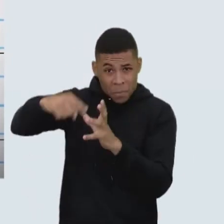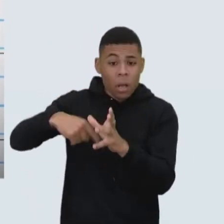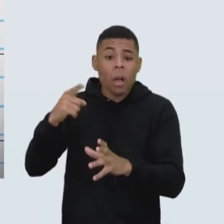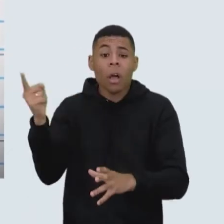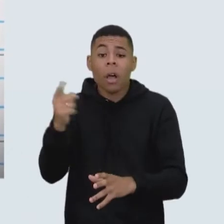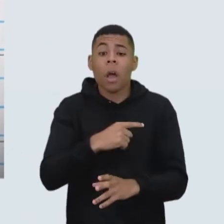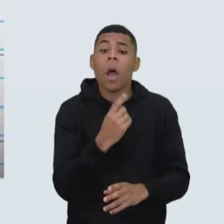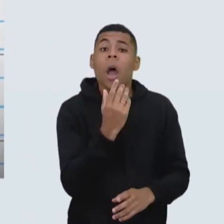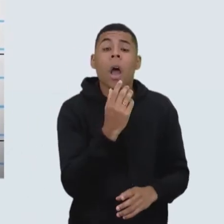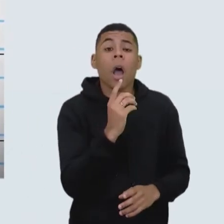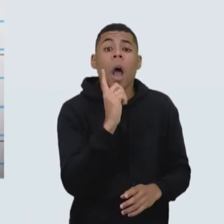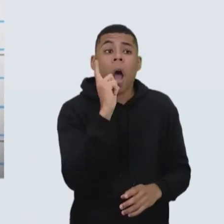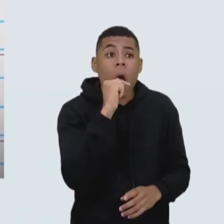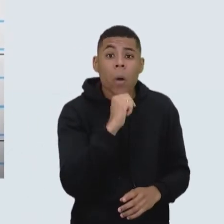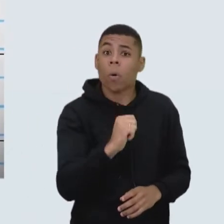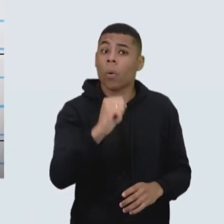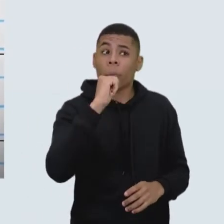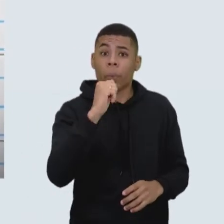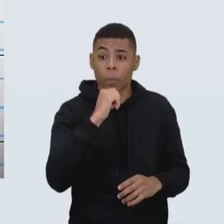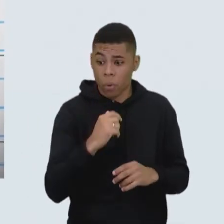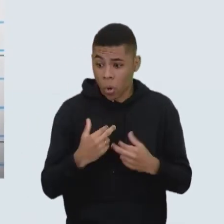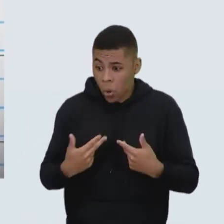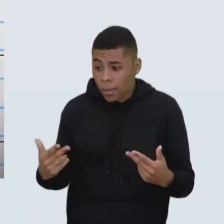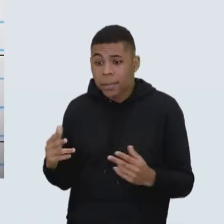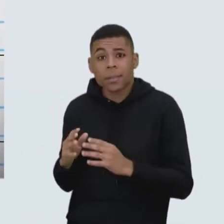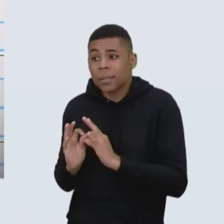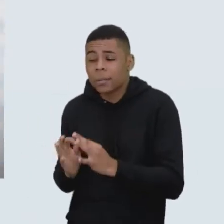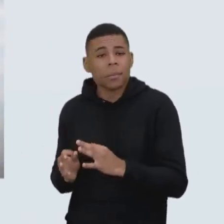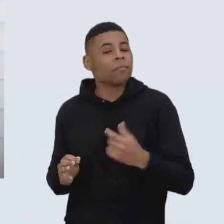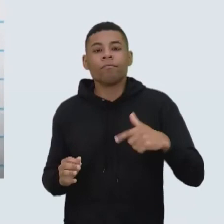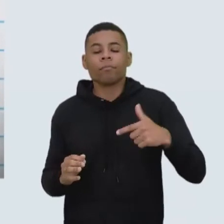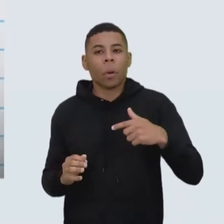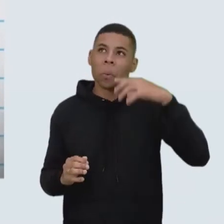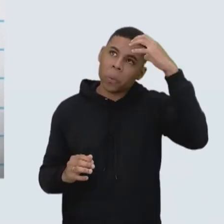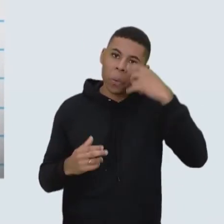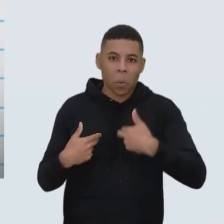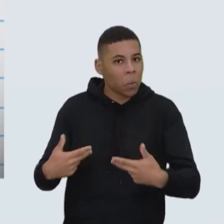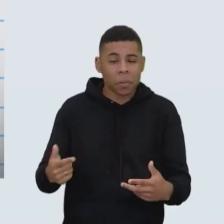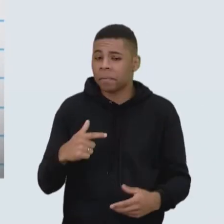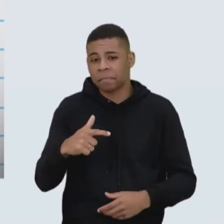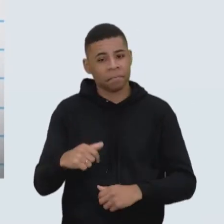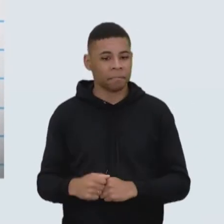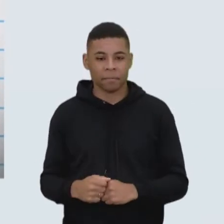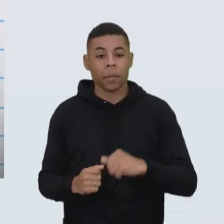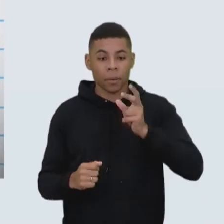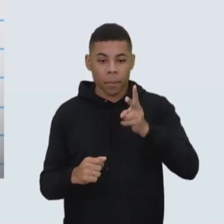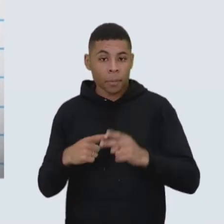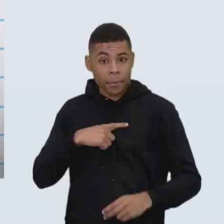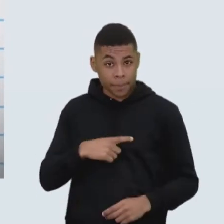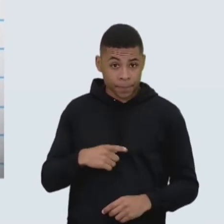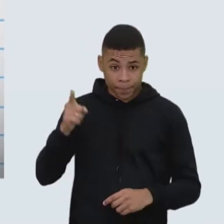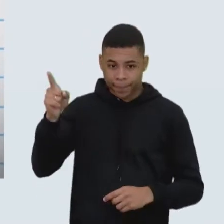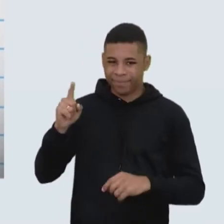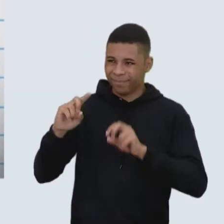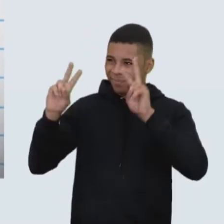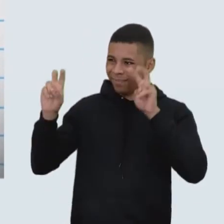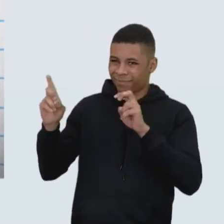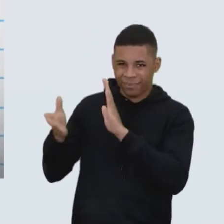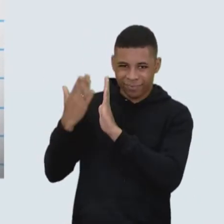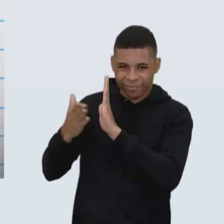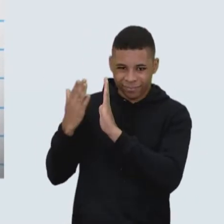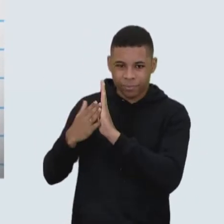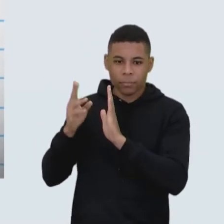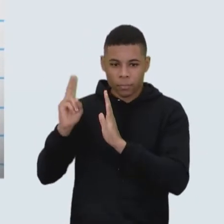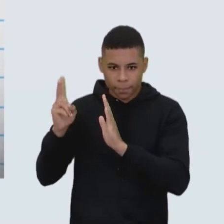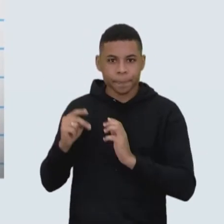de água suficiente para o saneamento básico. Um estudo denominado Água Doente, elaborado pelo Programa das Nações Unidas para o Meio Ambiente,